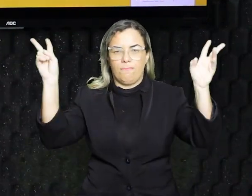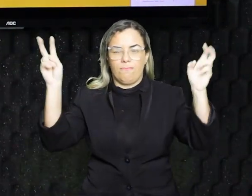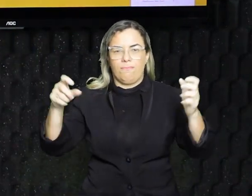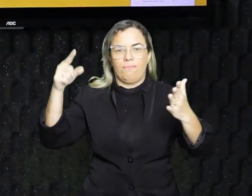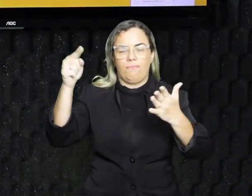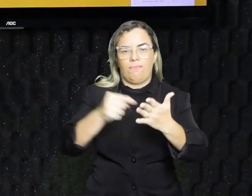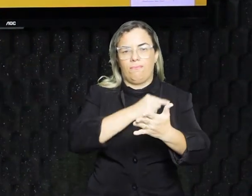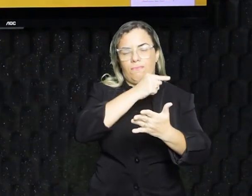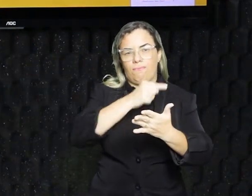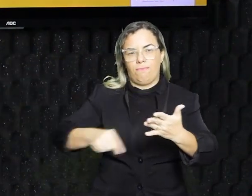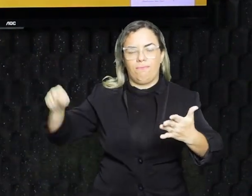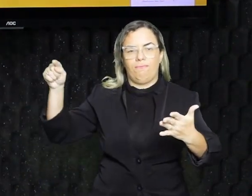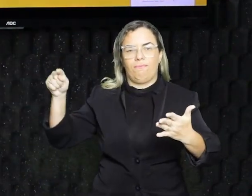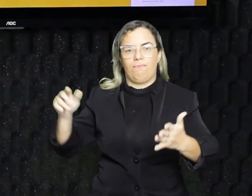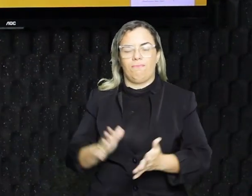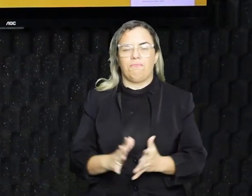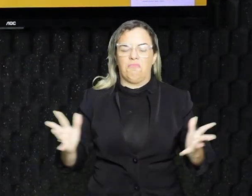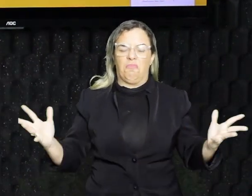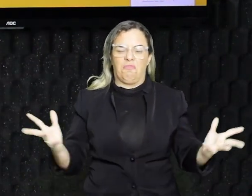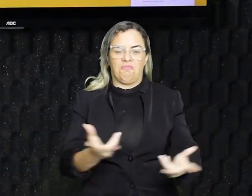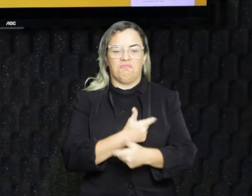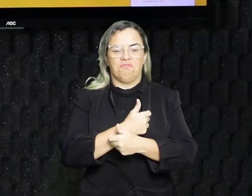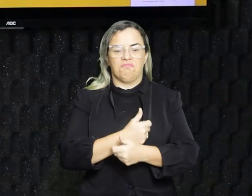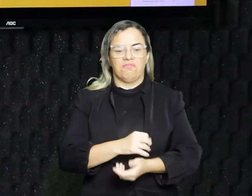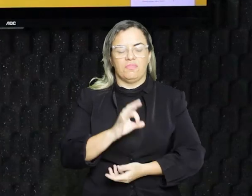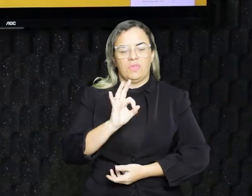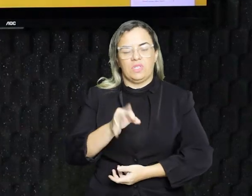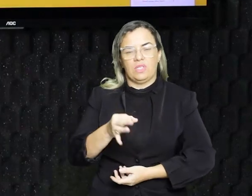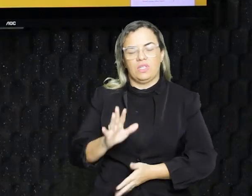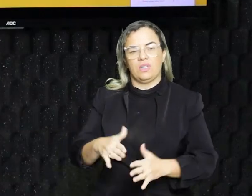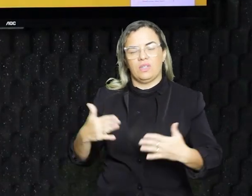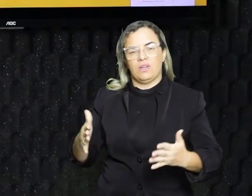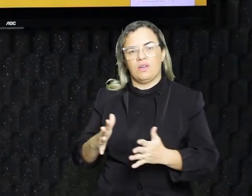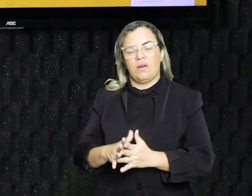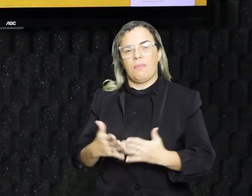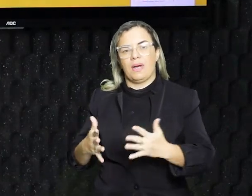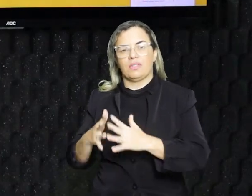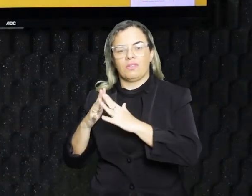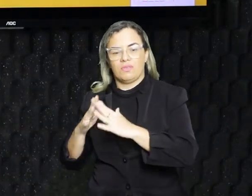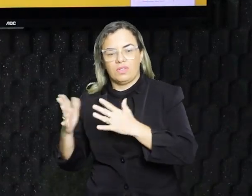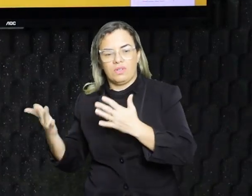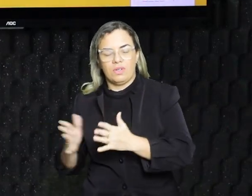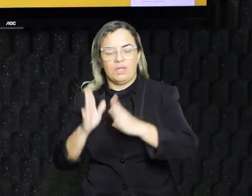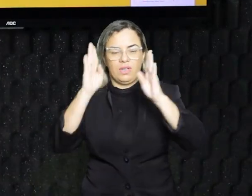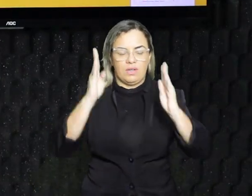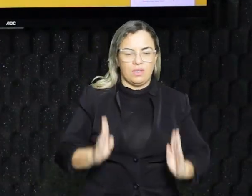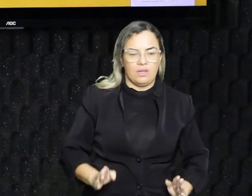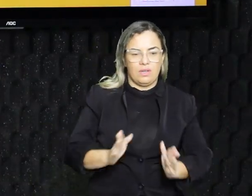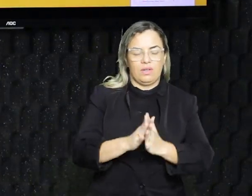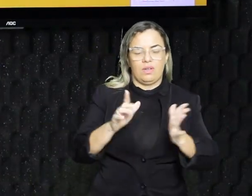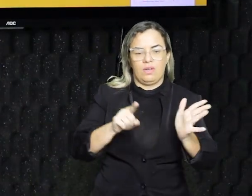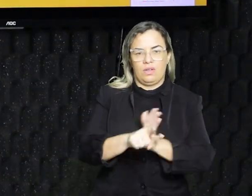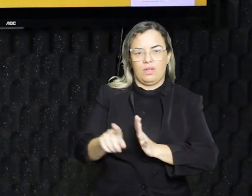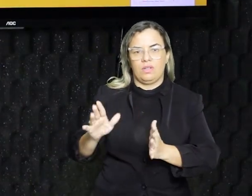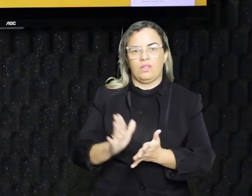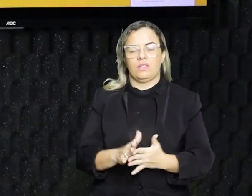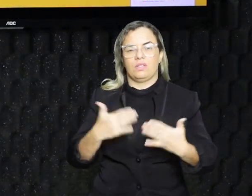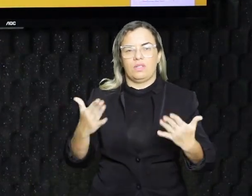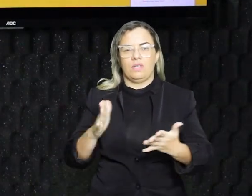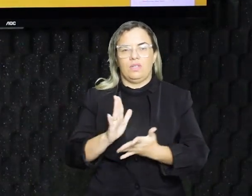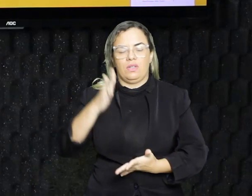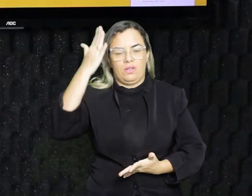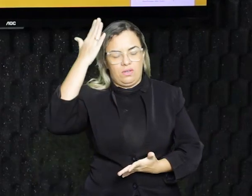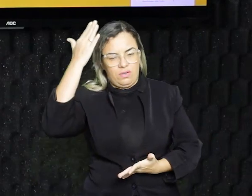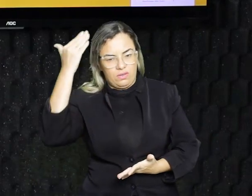lá e dá show, meu estudante. Então vamos lá, sem mais delongas, vamos analisar a questão. Você já sabe, meu